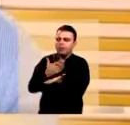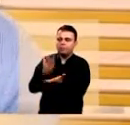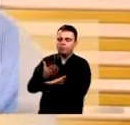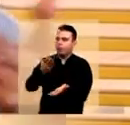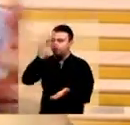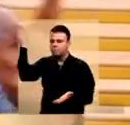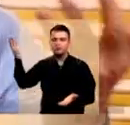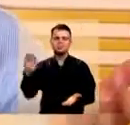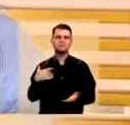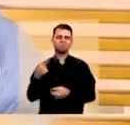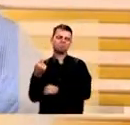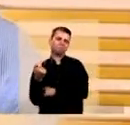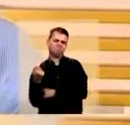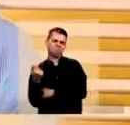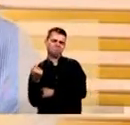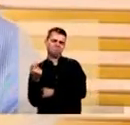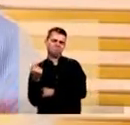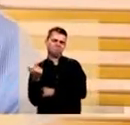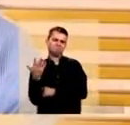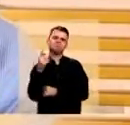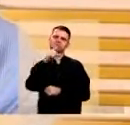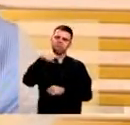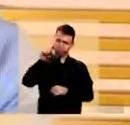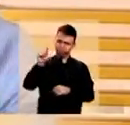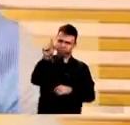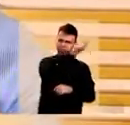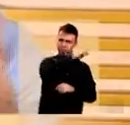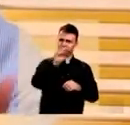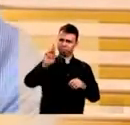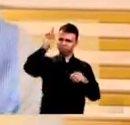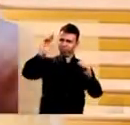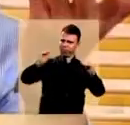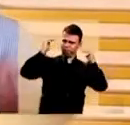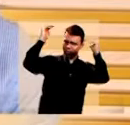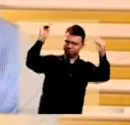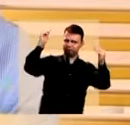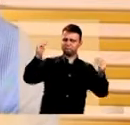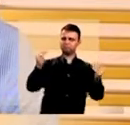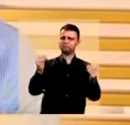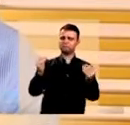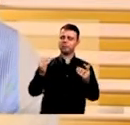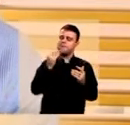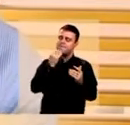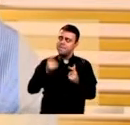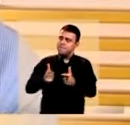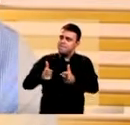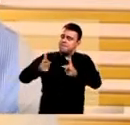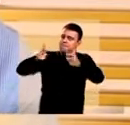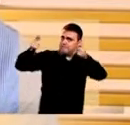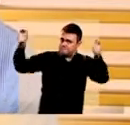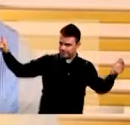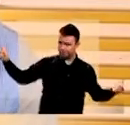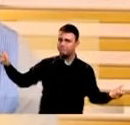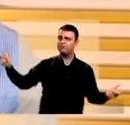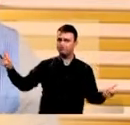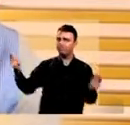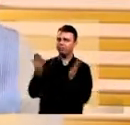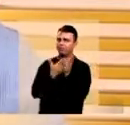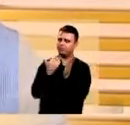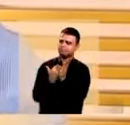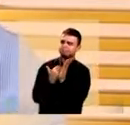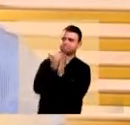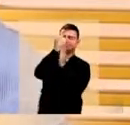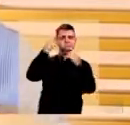está na hora das autoridades responsáveis, né, aumentar esse volume, esse acervo, né? Porque eu acho